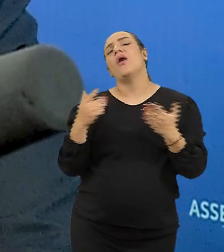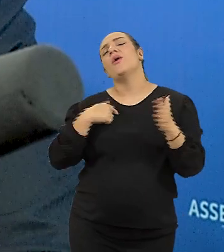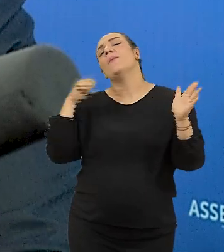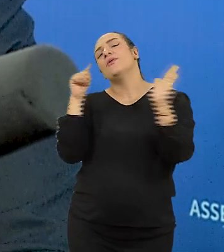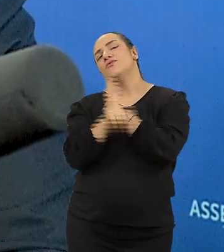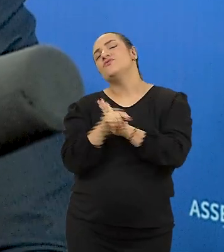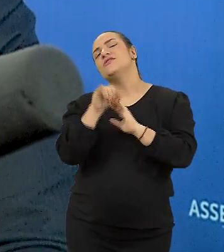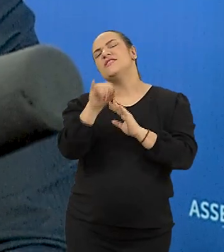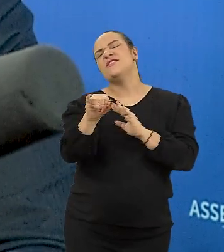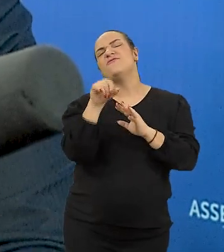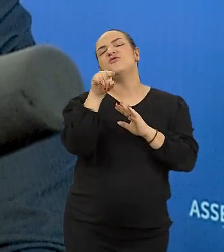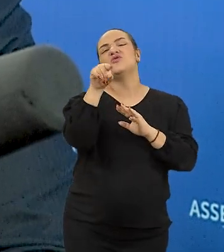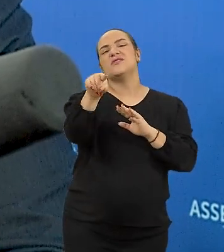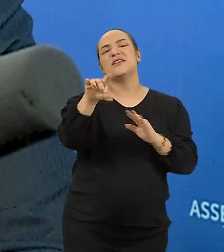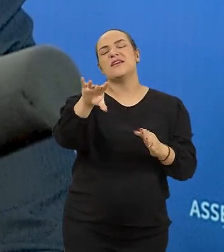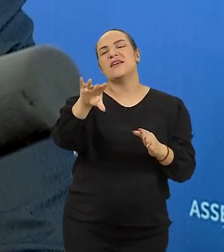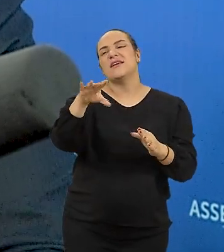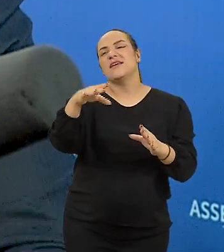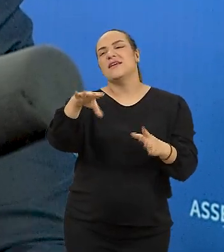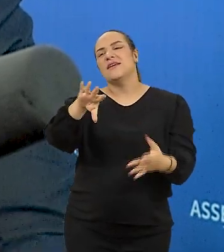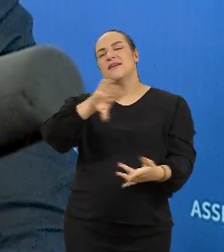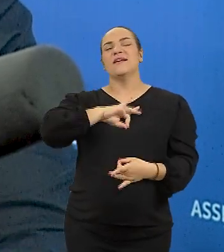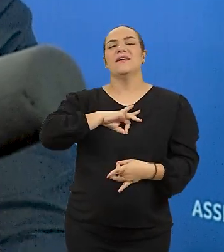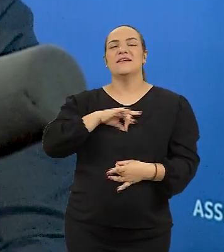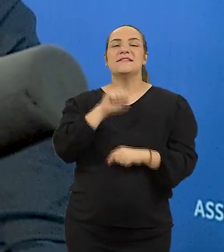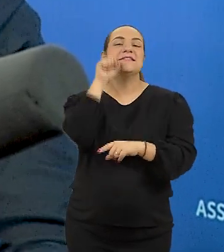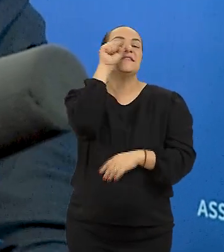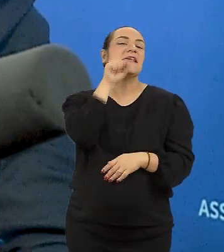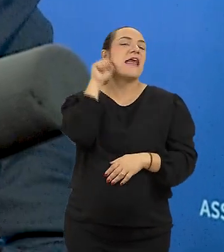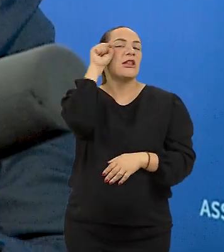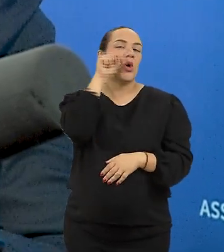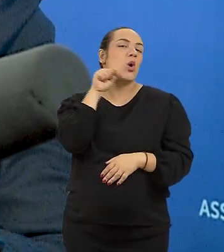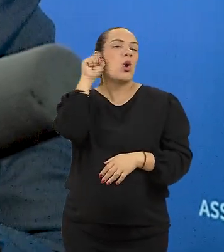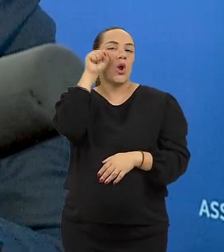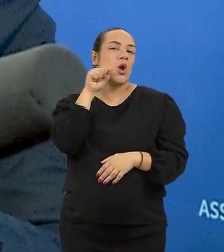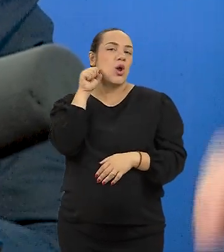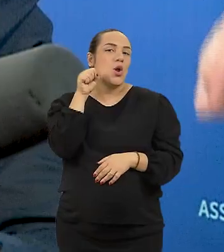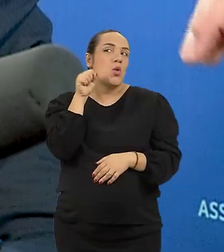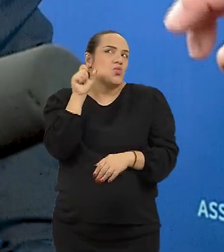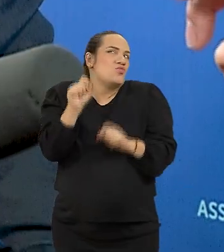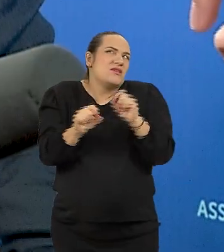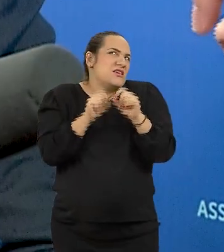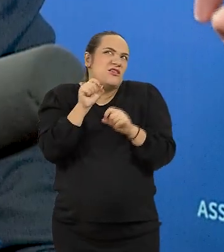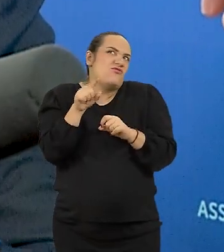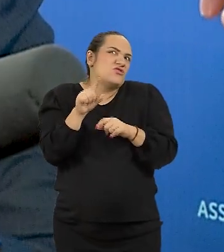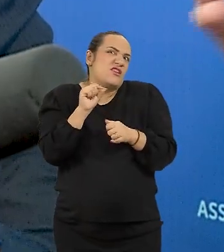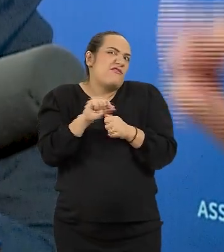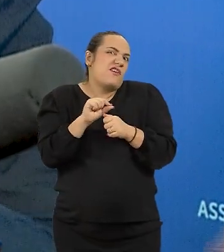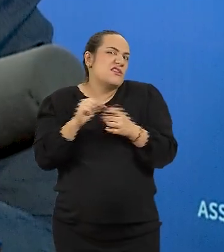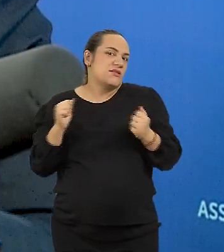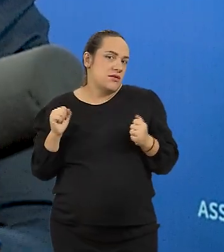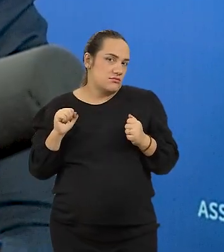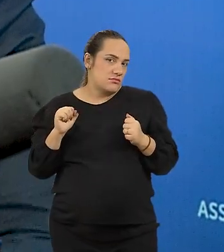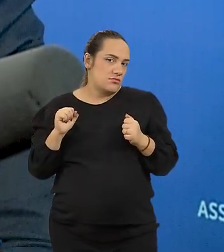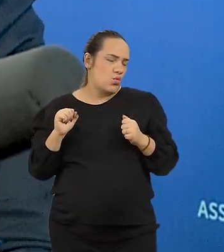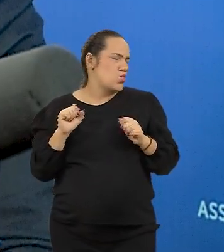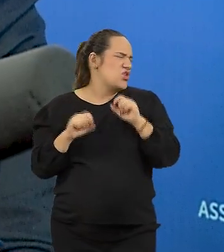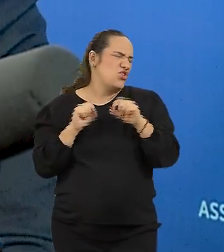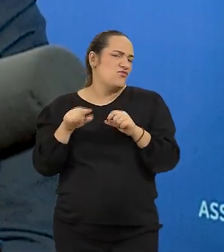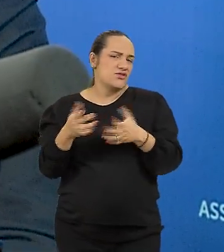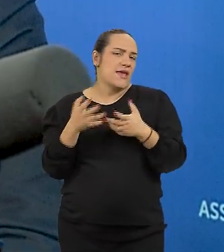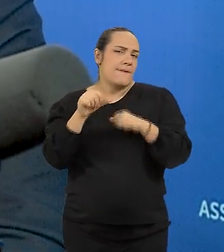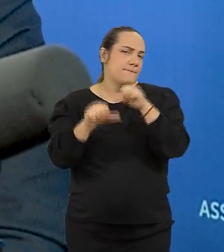no cargo de senador da República, qual seria a nova alteração, o que o senhor